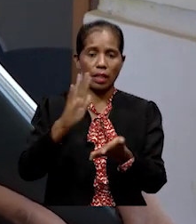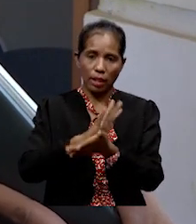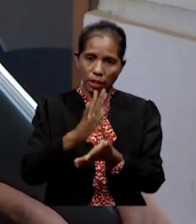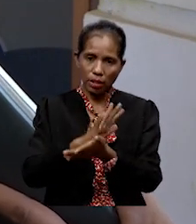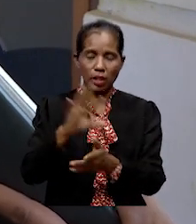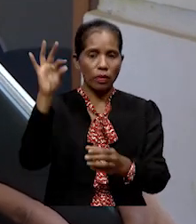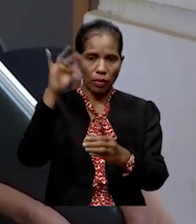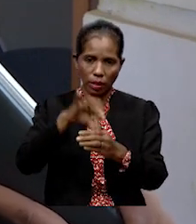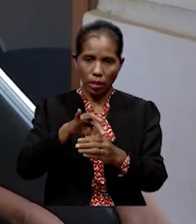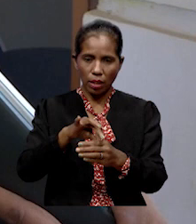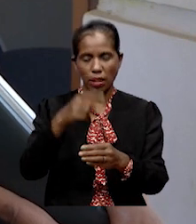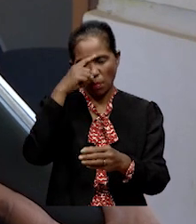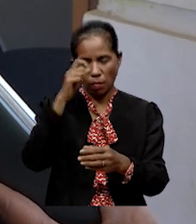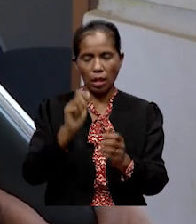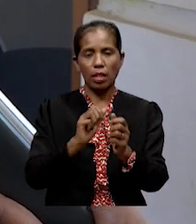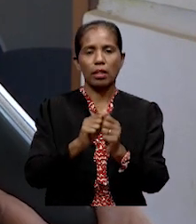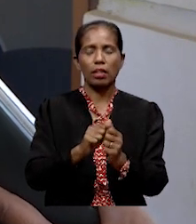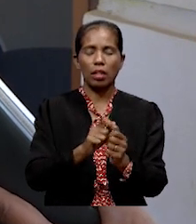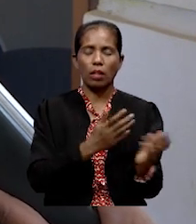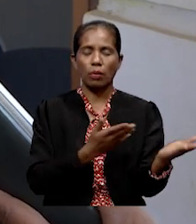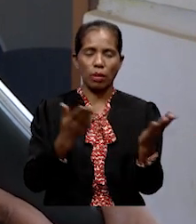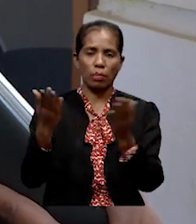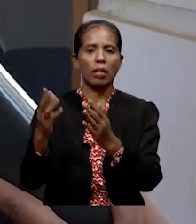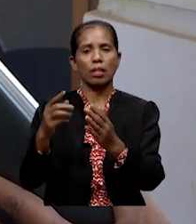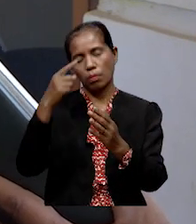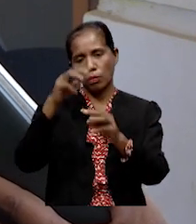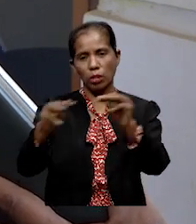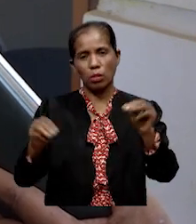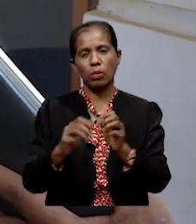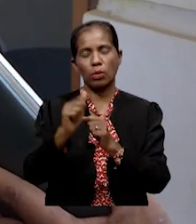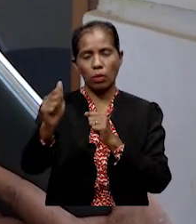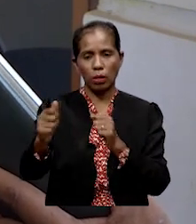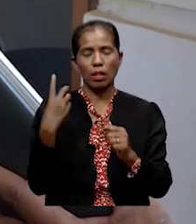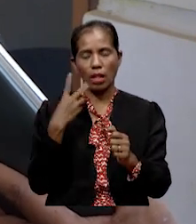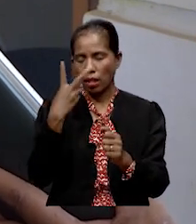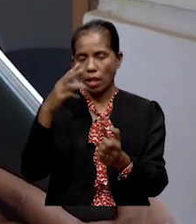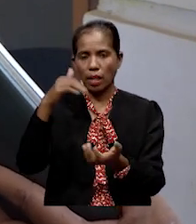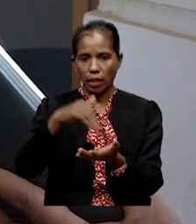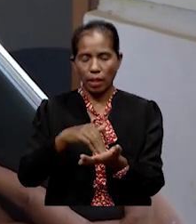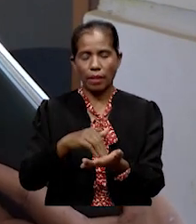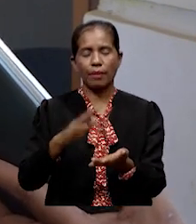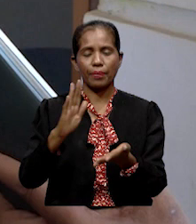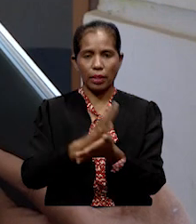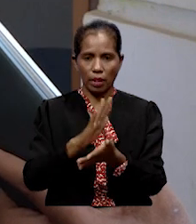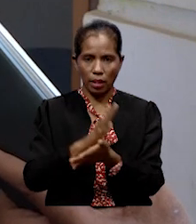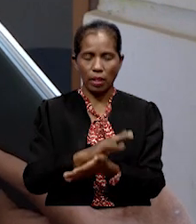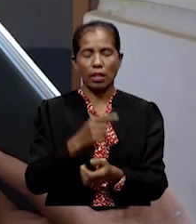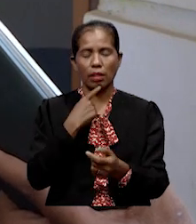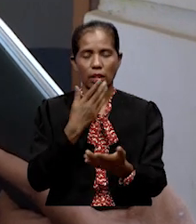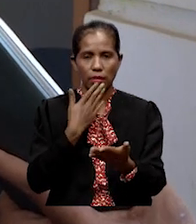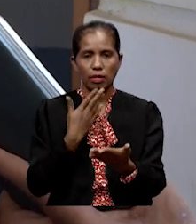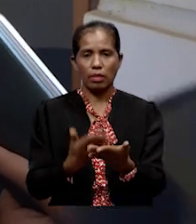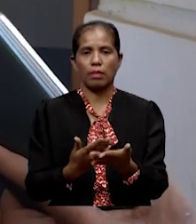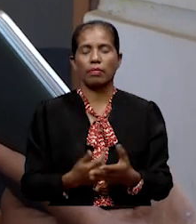vila fale kataka antes boletim ne transporta Bahia centro votação estação sira boletim serne ho condição no mos qualidade ne bema ka